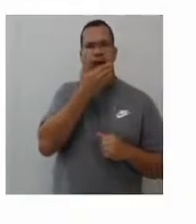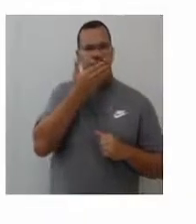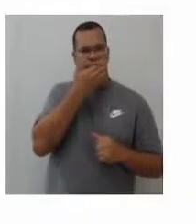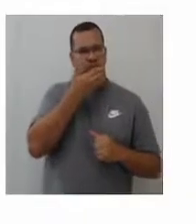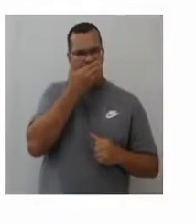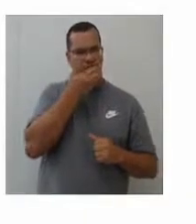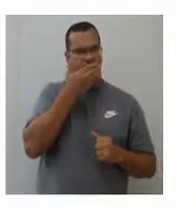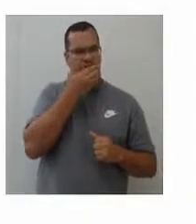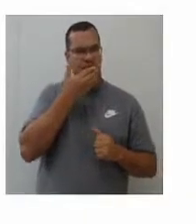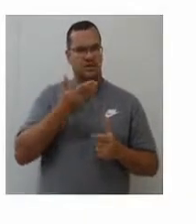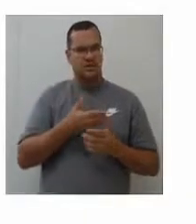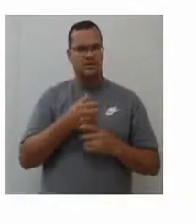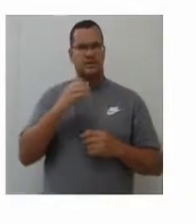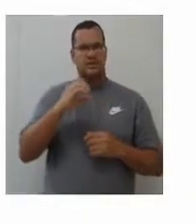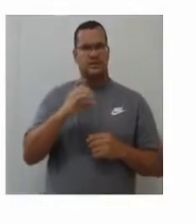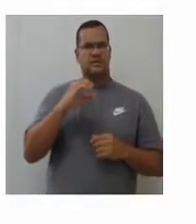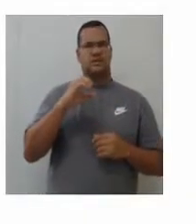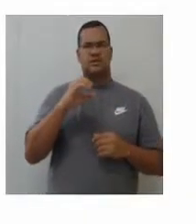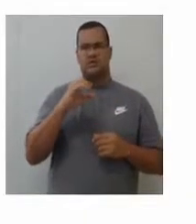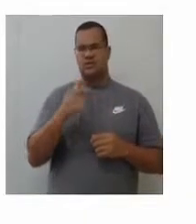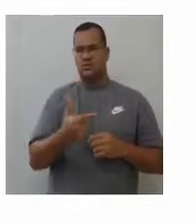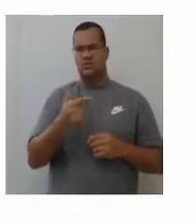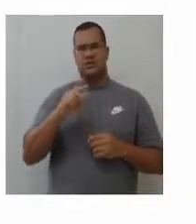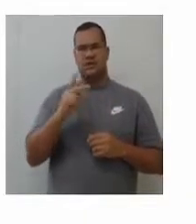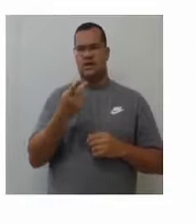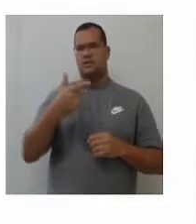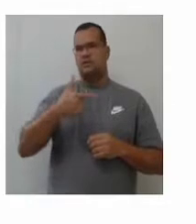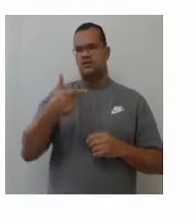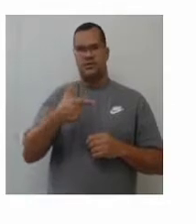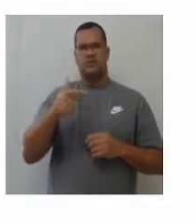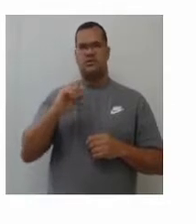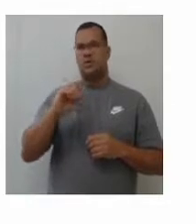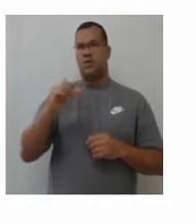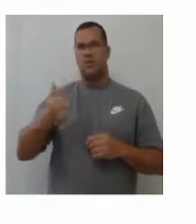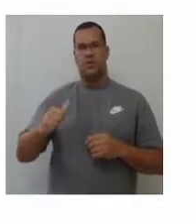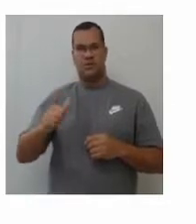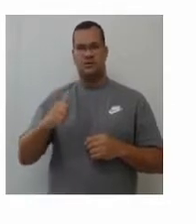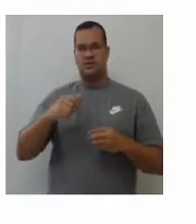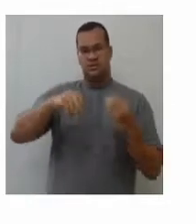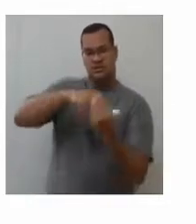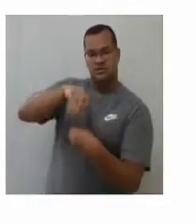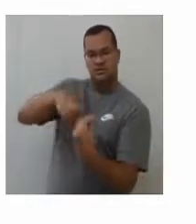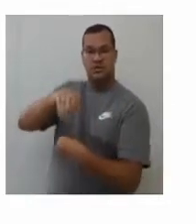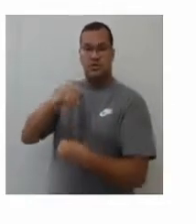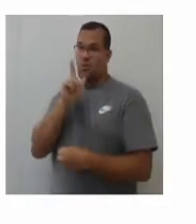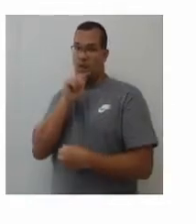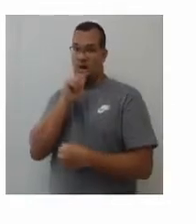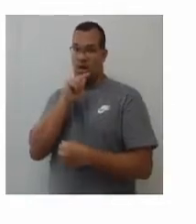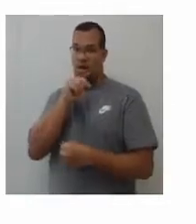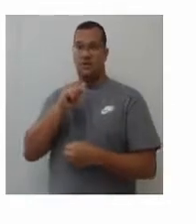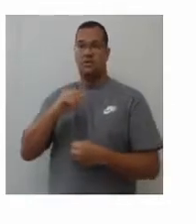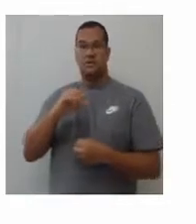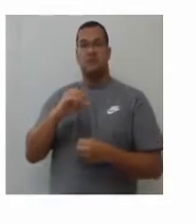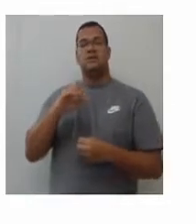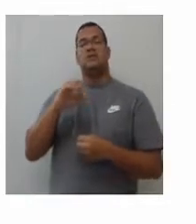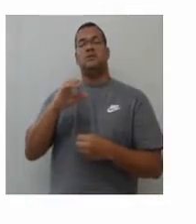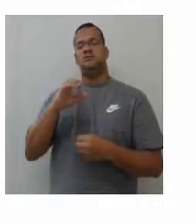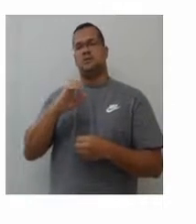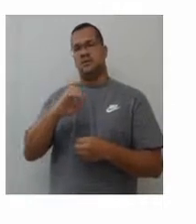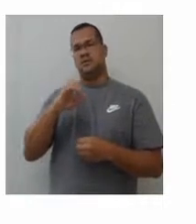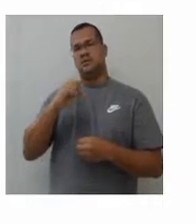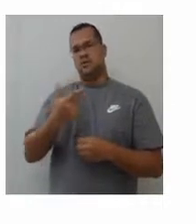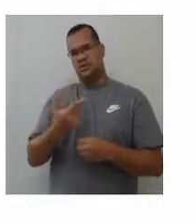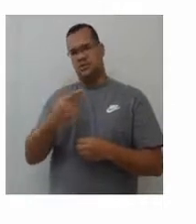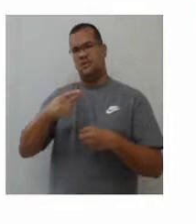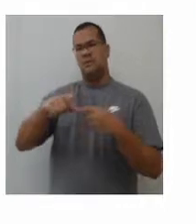sacarose, C12H22O11 na fase sólida. Quando você coloca em água, vai ficar C12H22O11, mas no